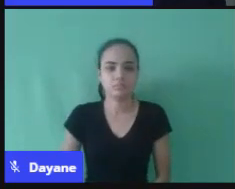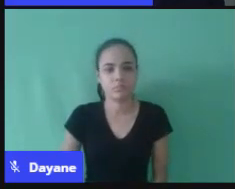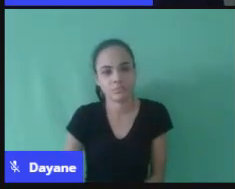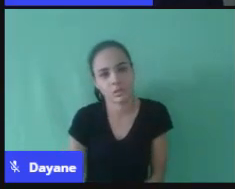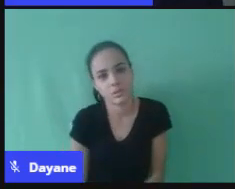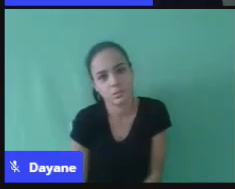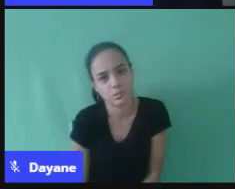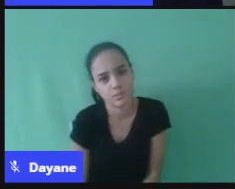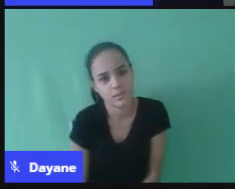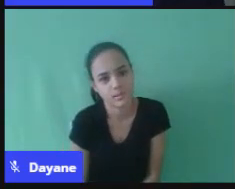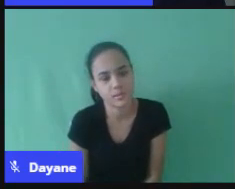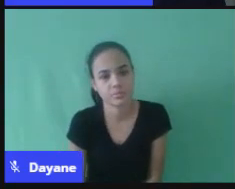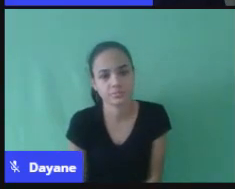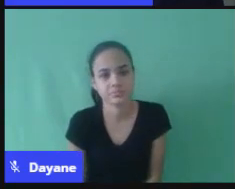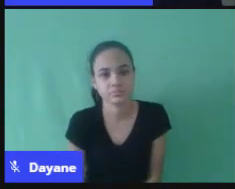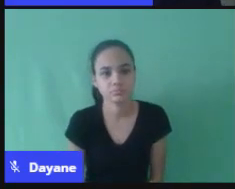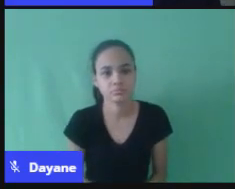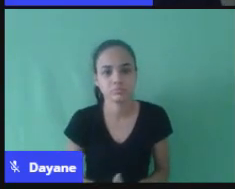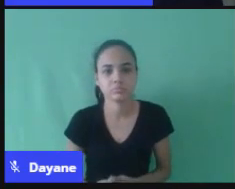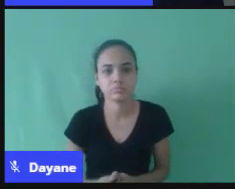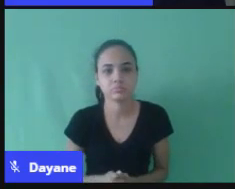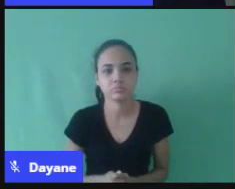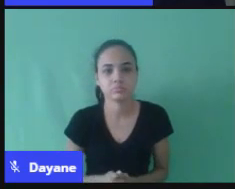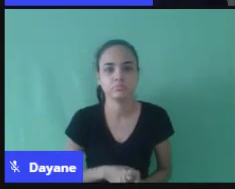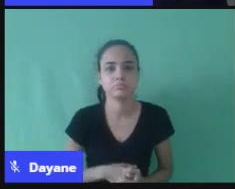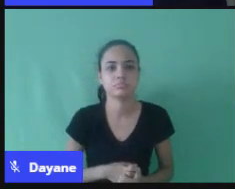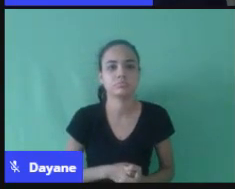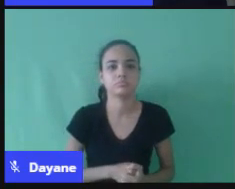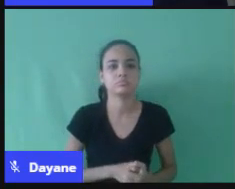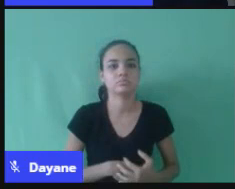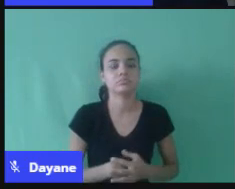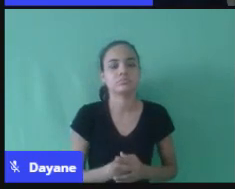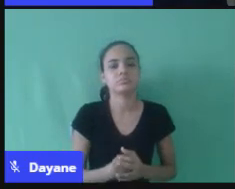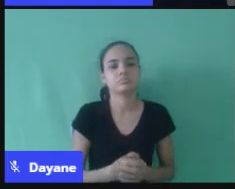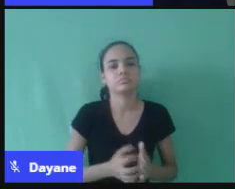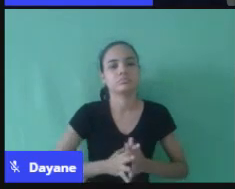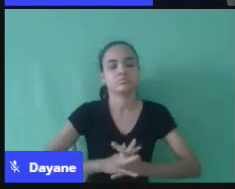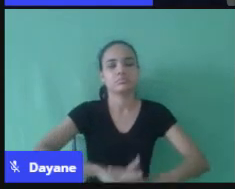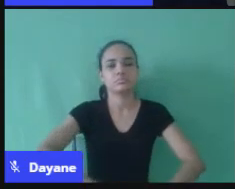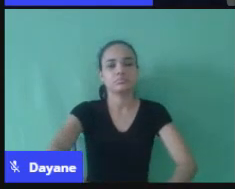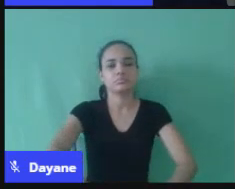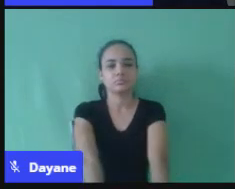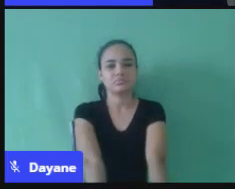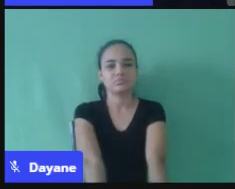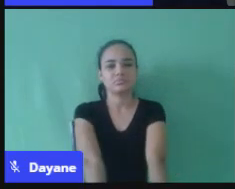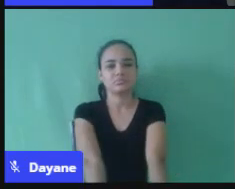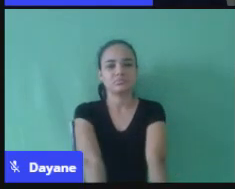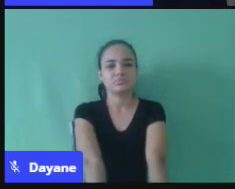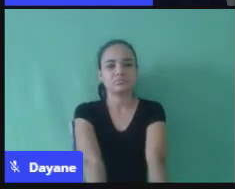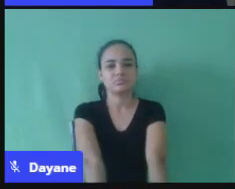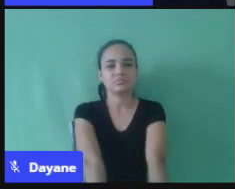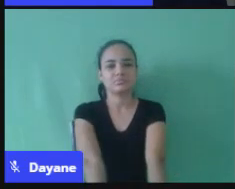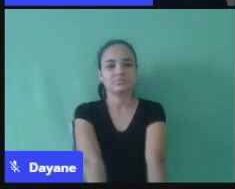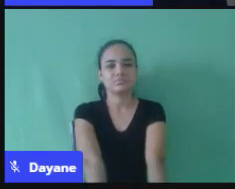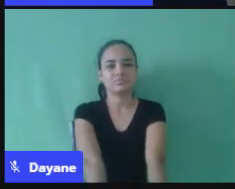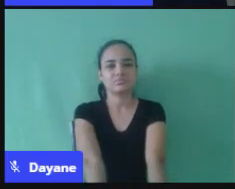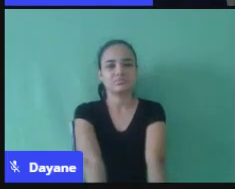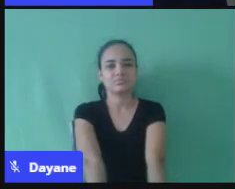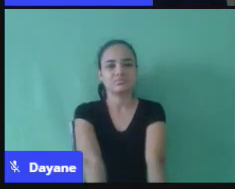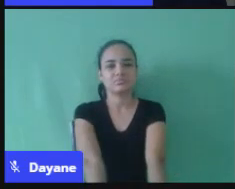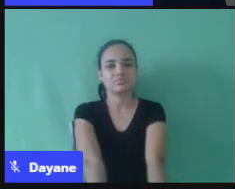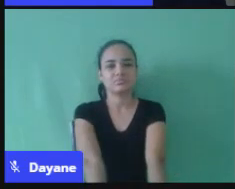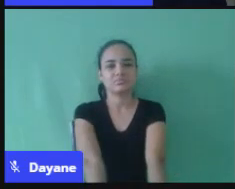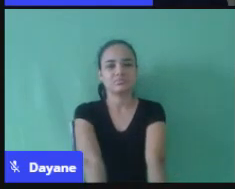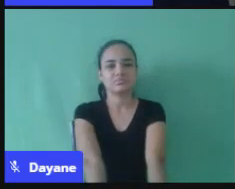E daí você fala sobre o relevo. Você já deve ter falado um pouquinho sobre o relevo, né? Que nós temos algumas